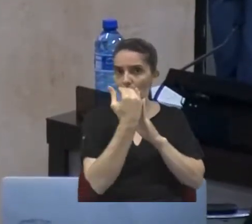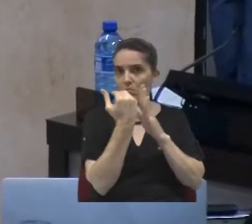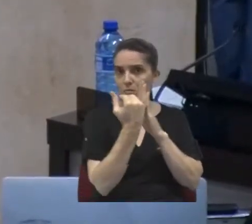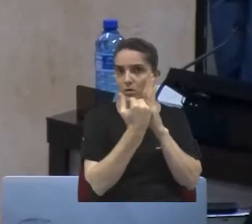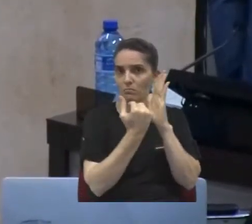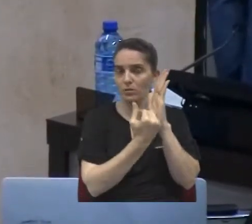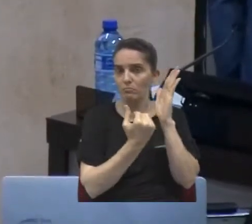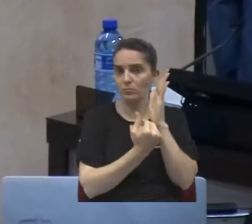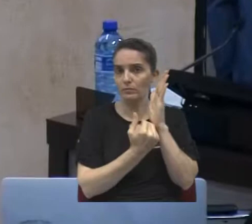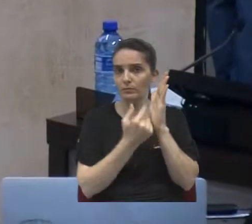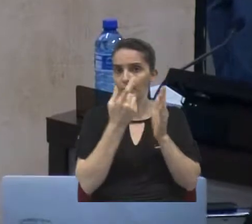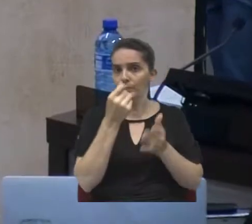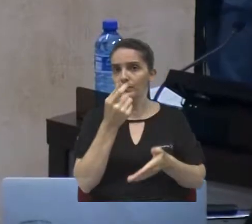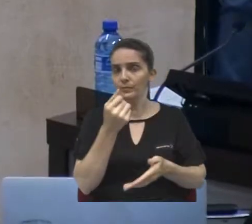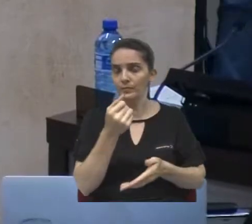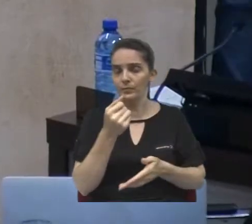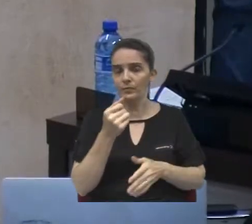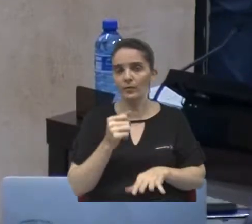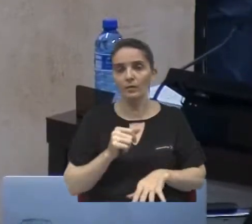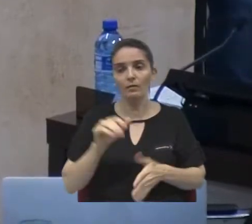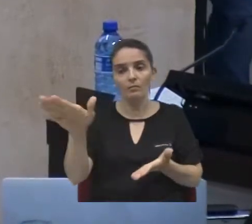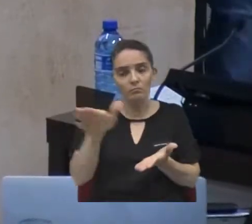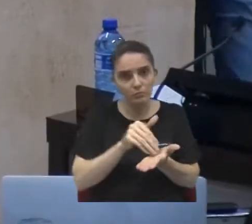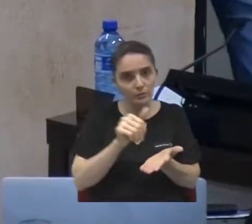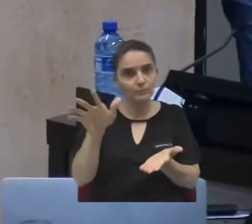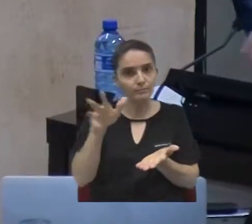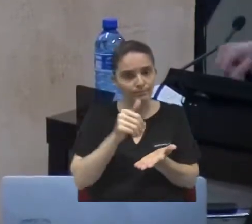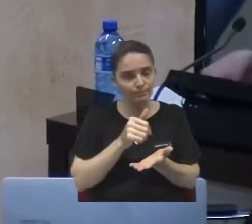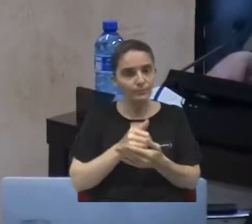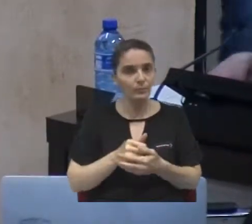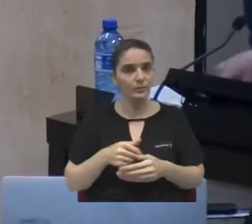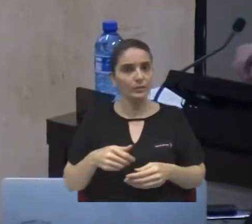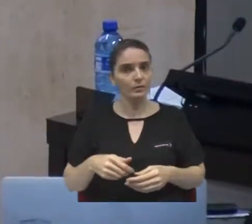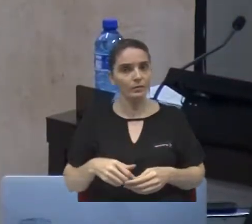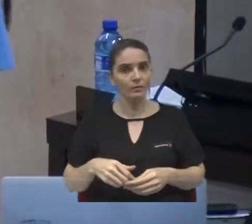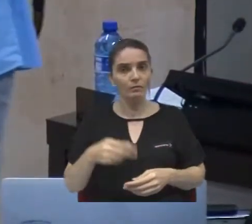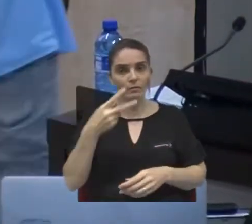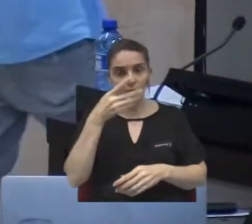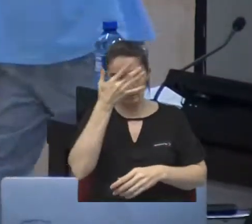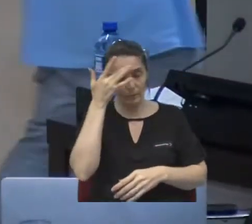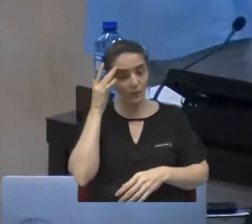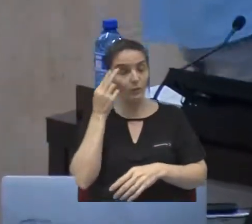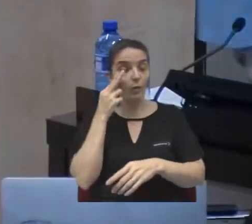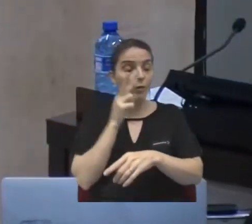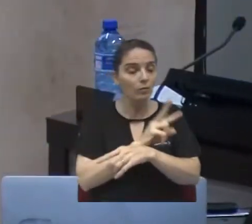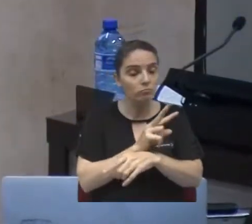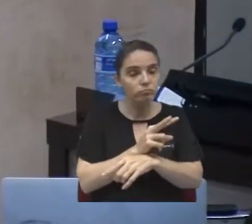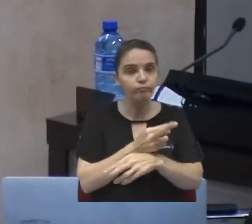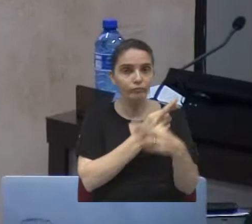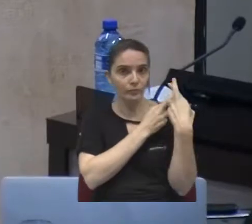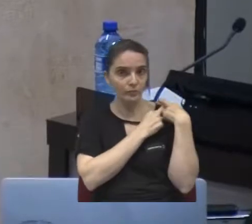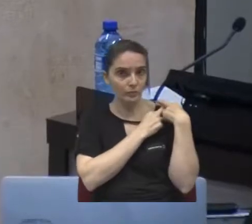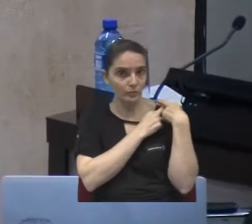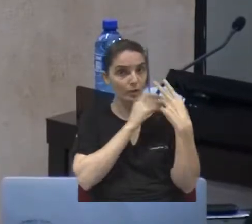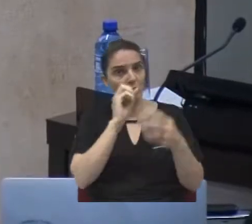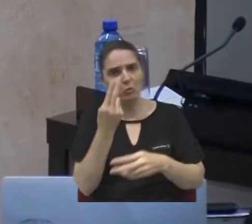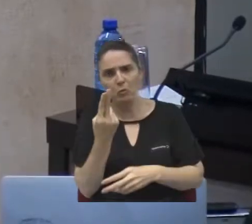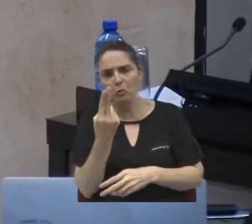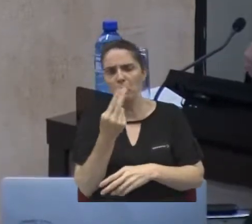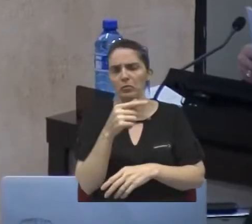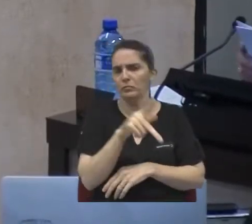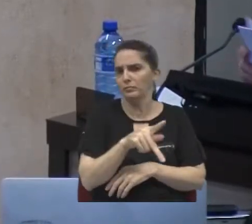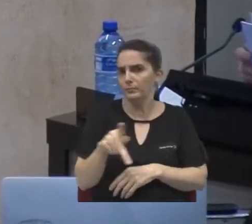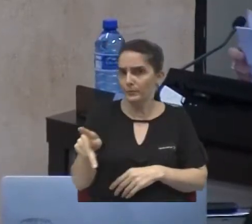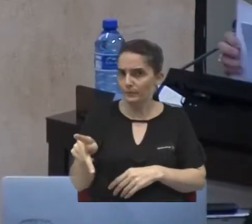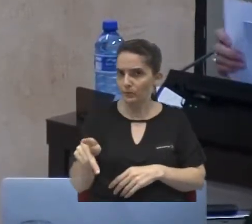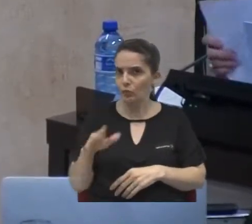impacto financeiro de contratação de novas monitoras ou novas professoras. Isso já faz mais